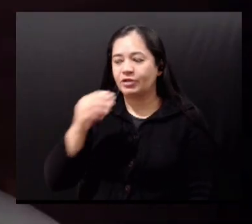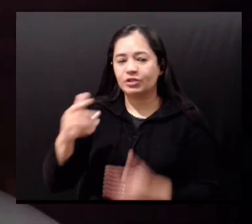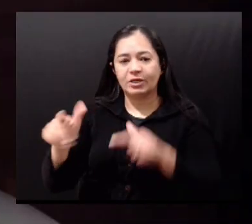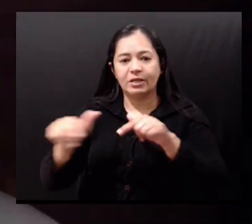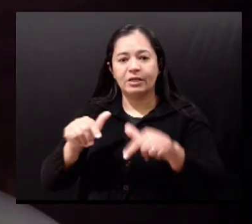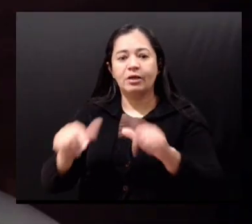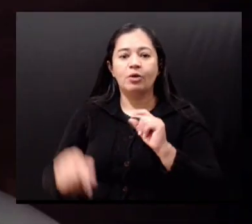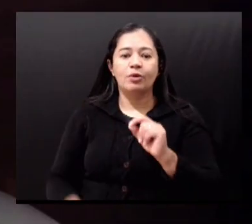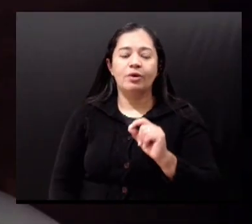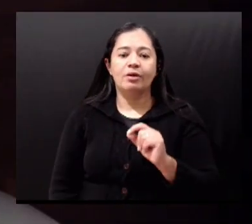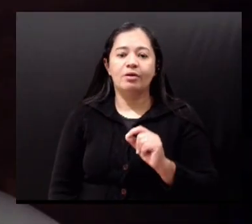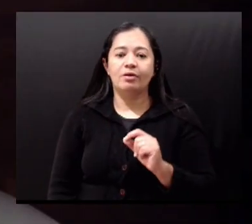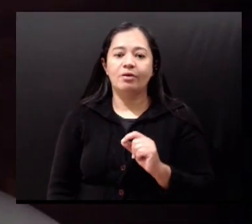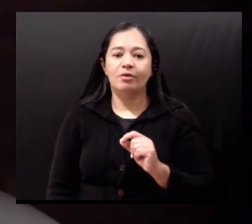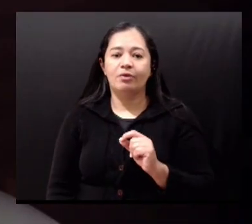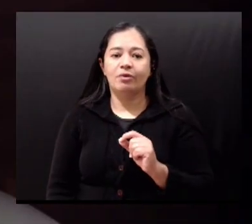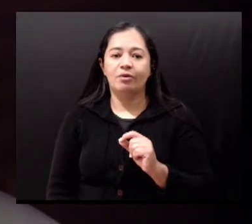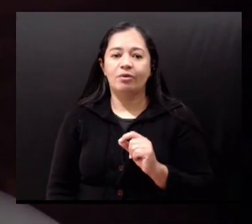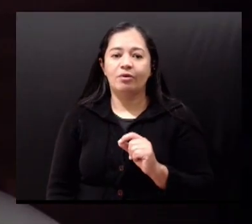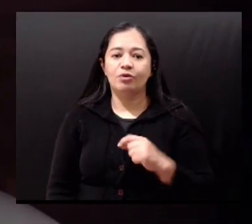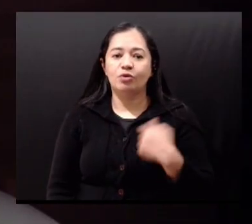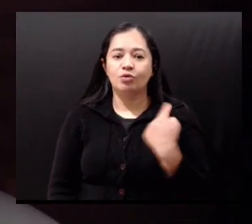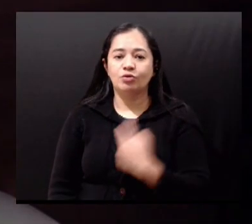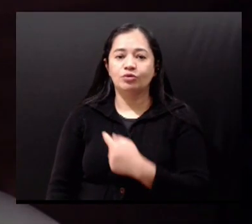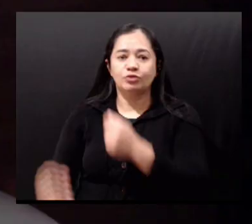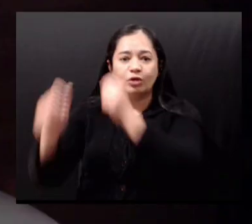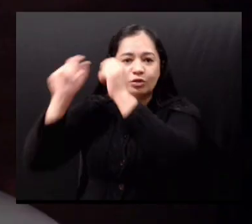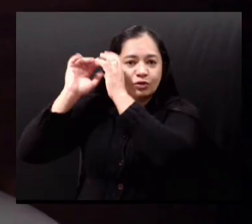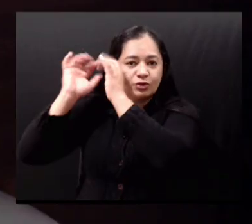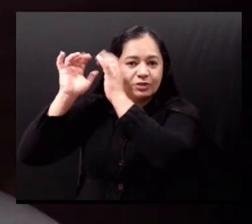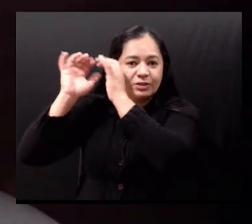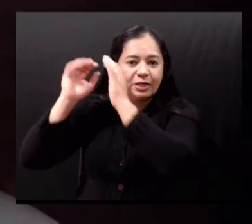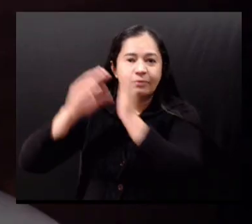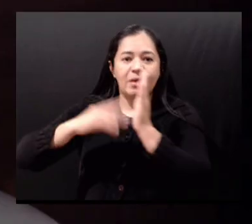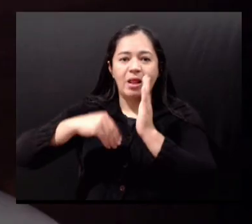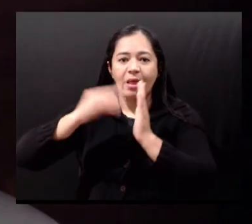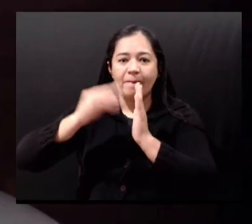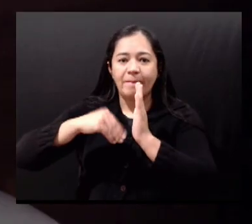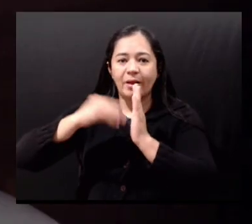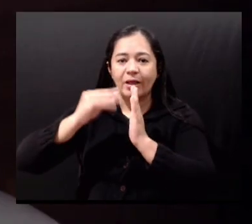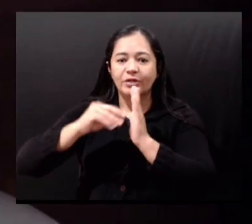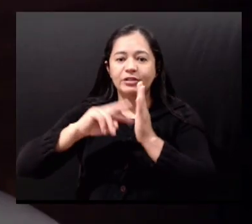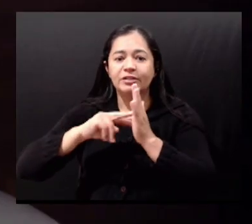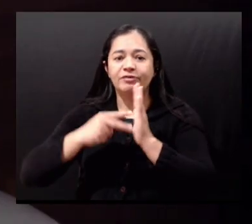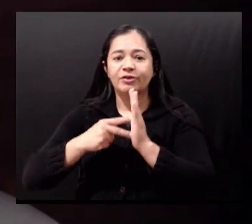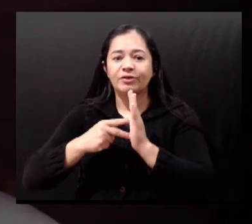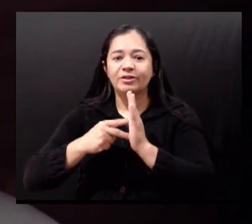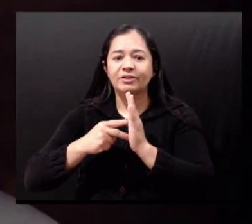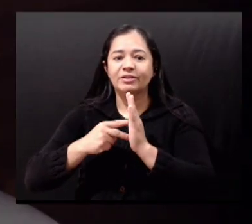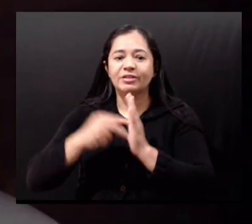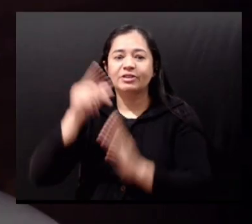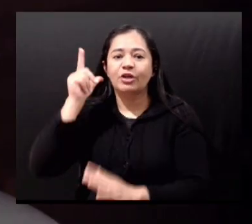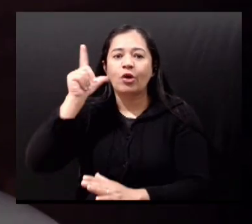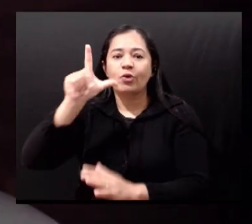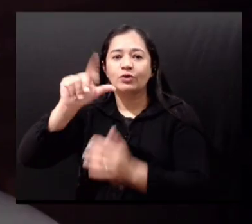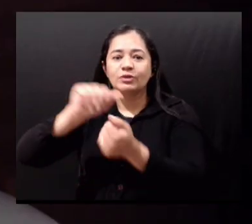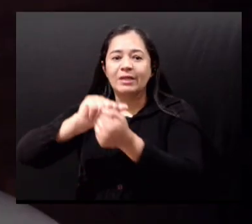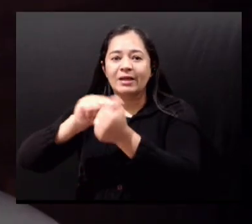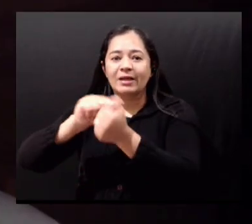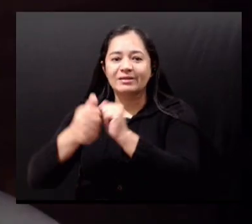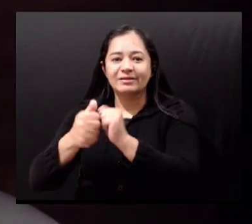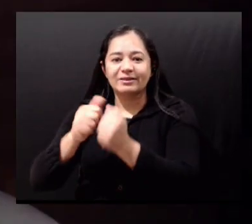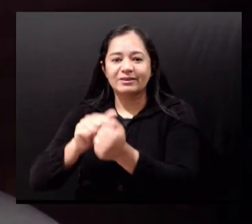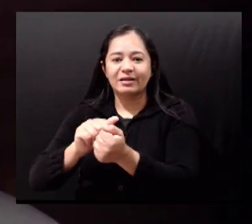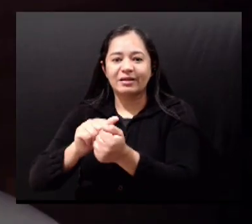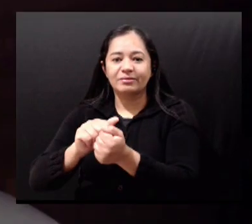é: nosso cérebro é plástico. Uhum. Então, o que quer dizer isso? Ele consegue se adaptar. Então, a gente está, do